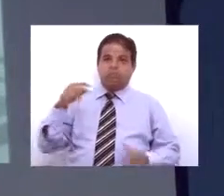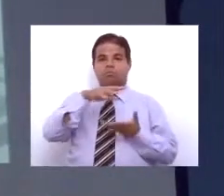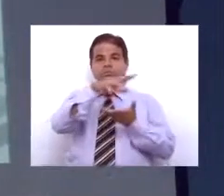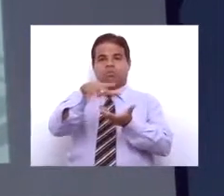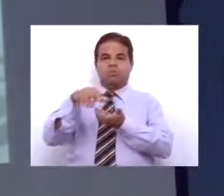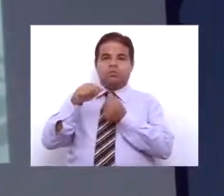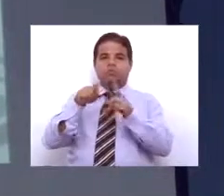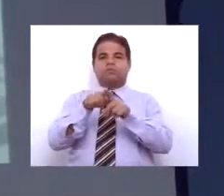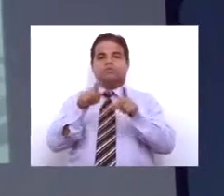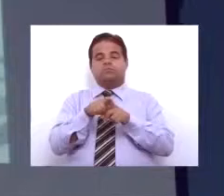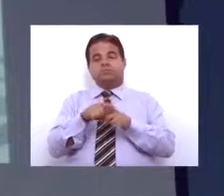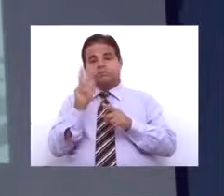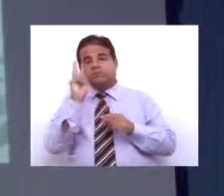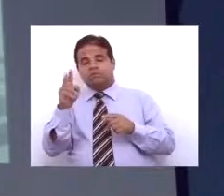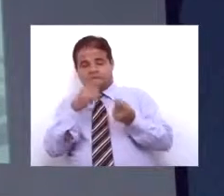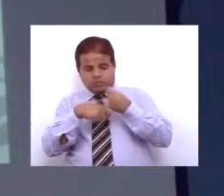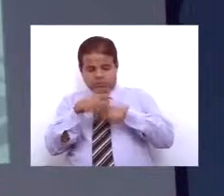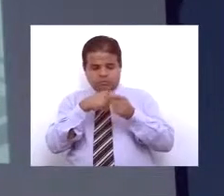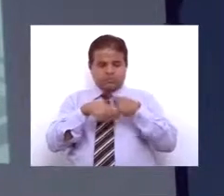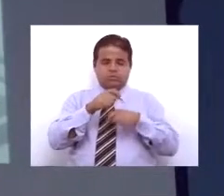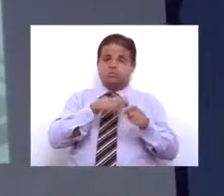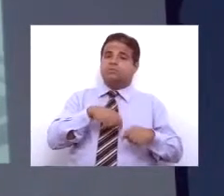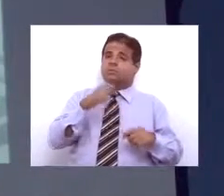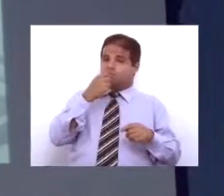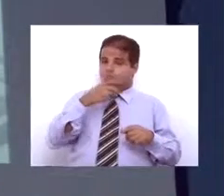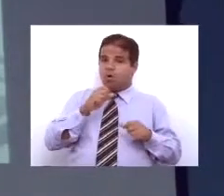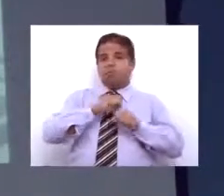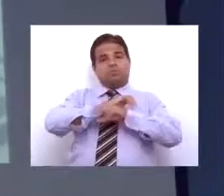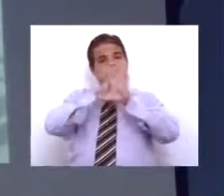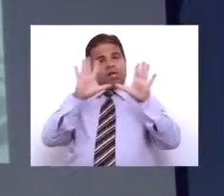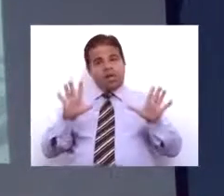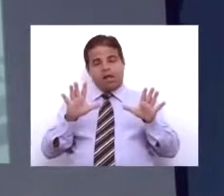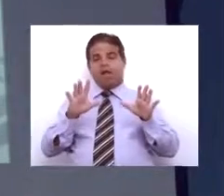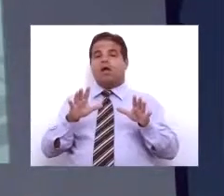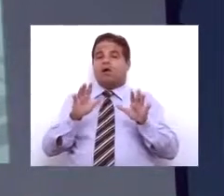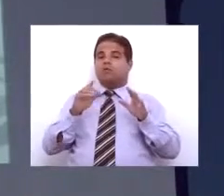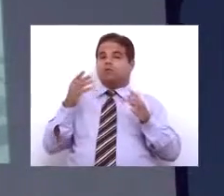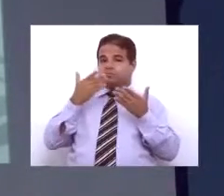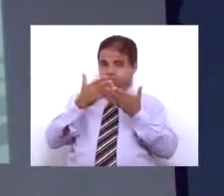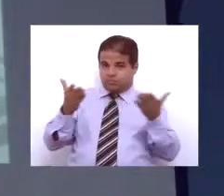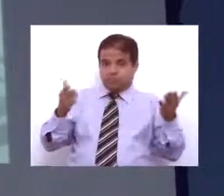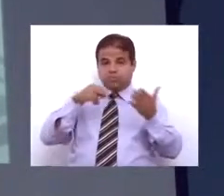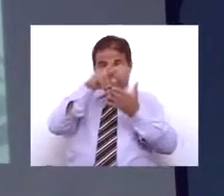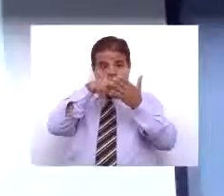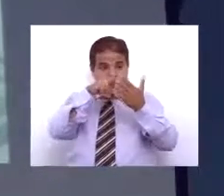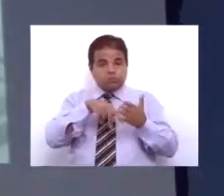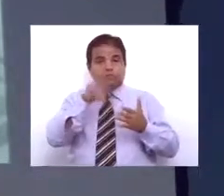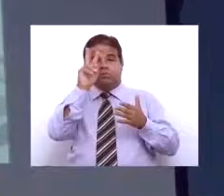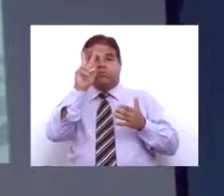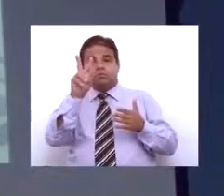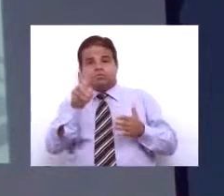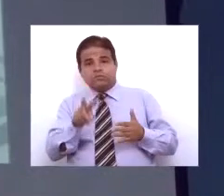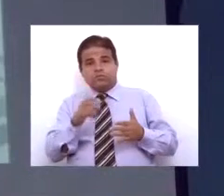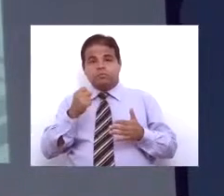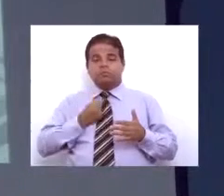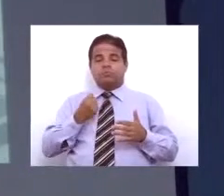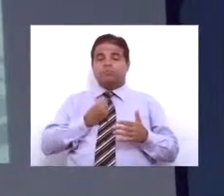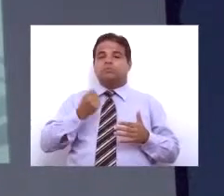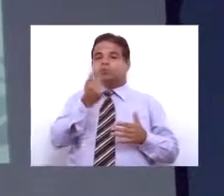retração da economia é bom deixar claro está que é claro pelo pela leitura dos números que a nossa arrecadação